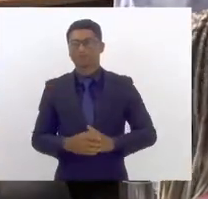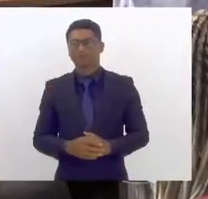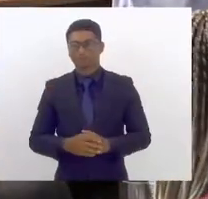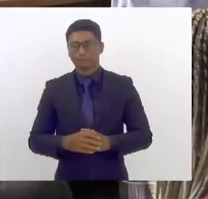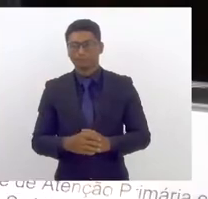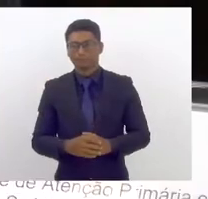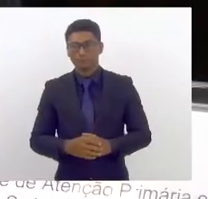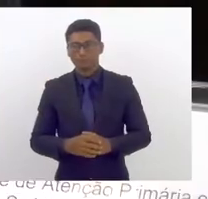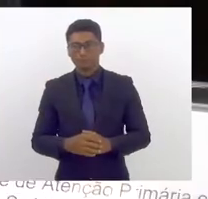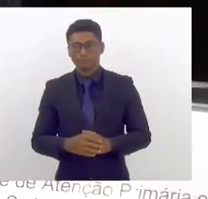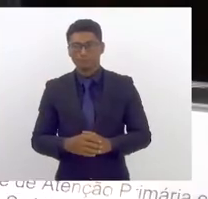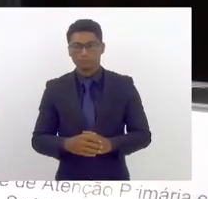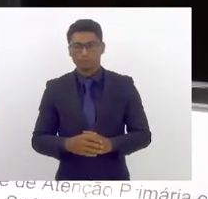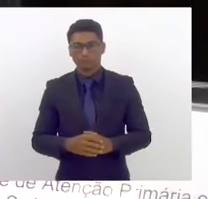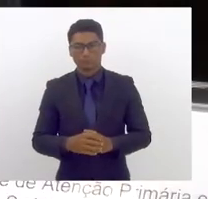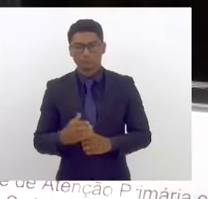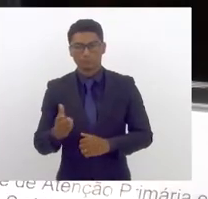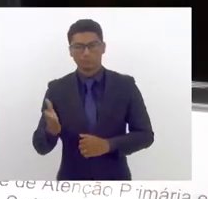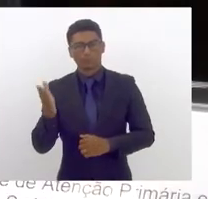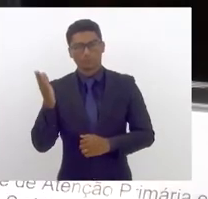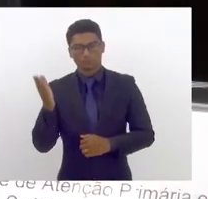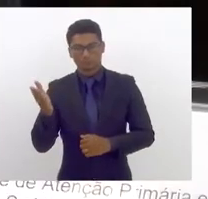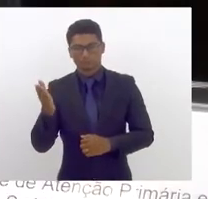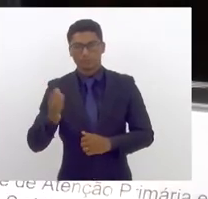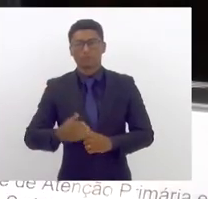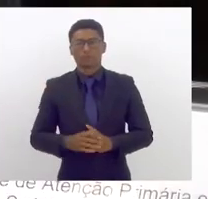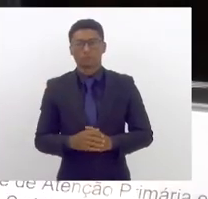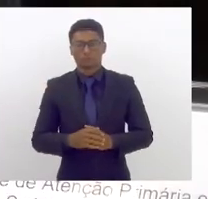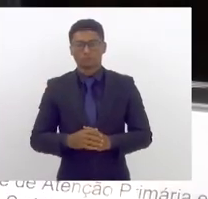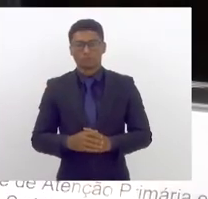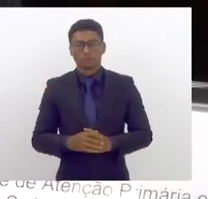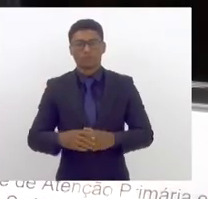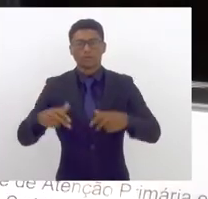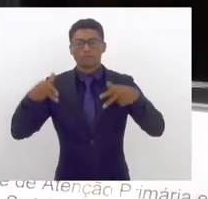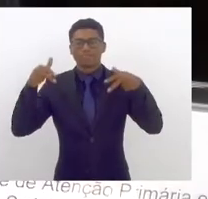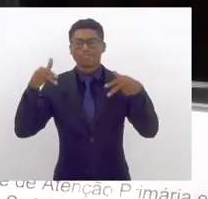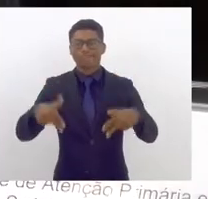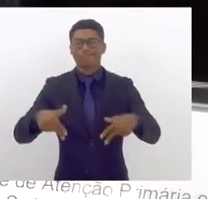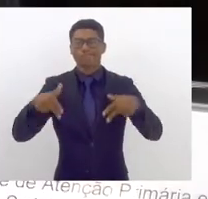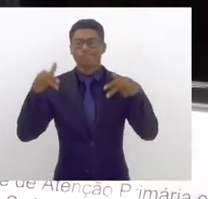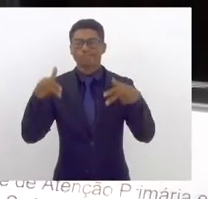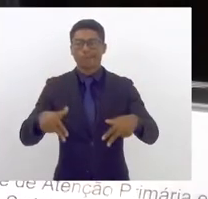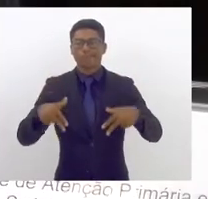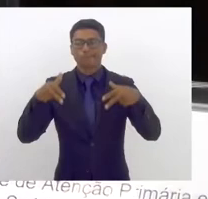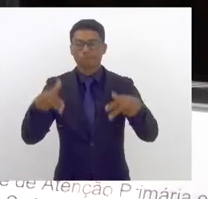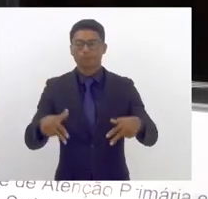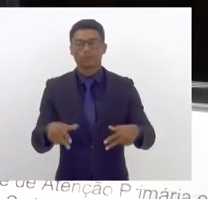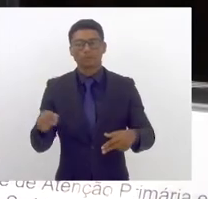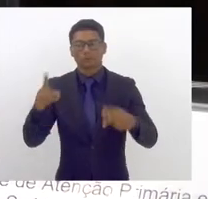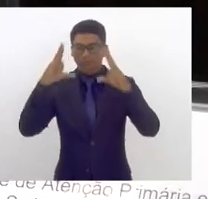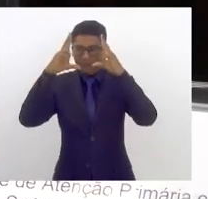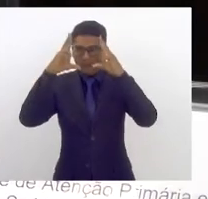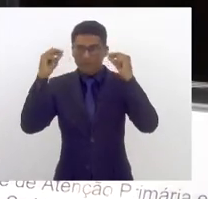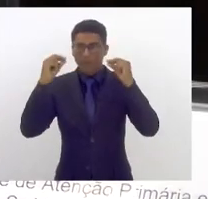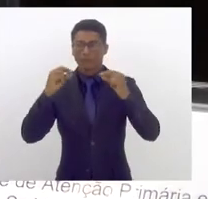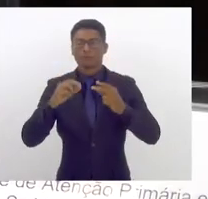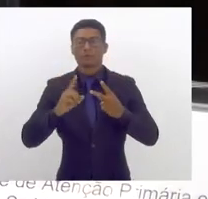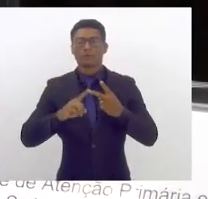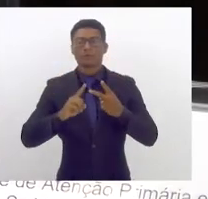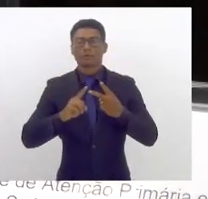que entregou através da sua militância enquanto enfermeira enquanto